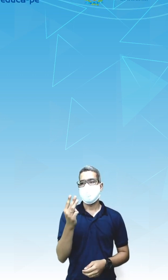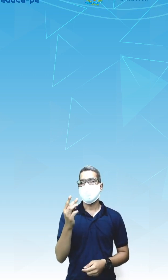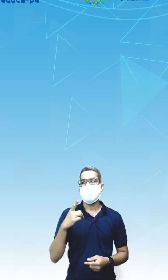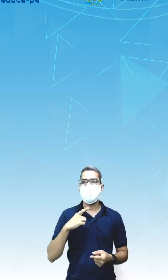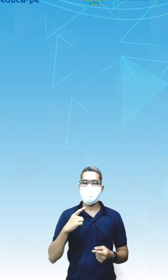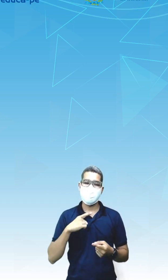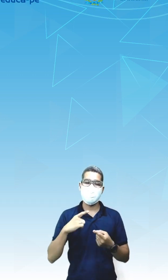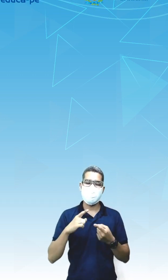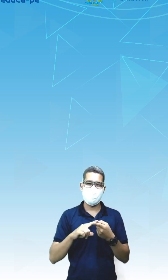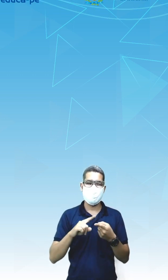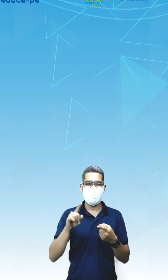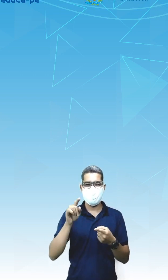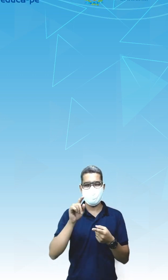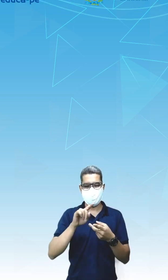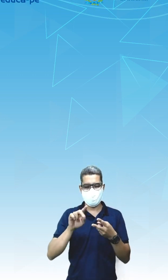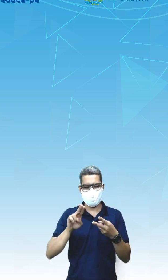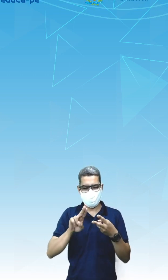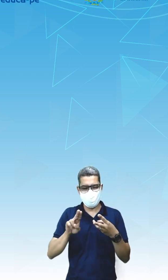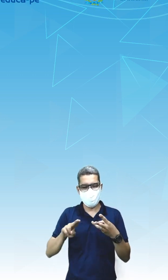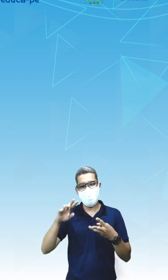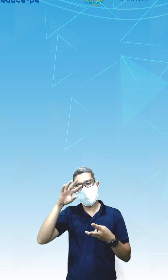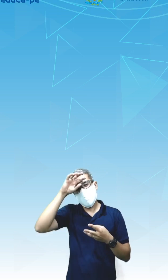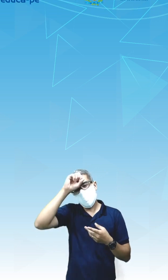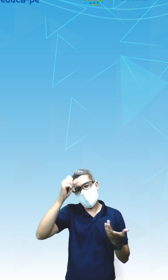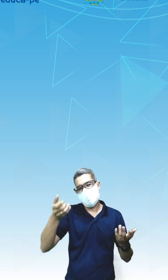e subcolaterais. Tá certo?